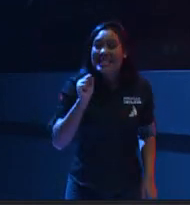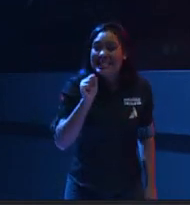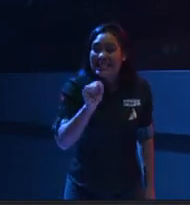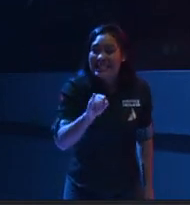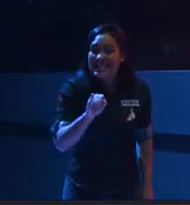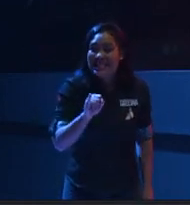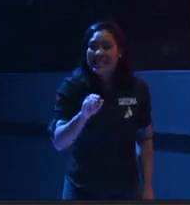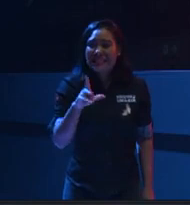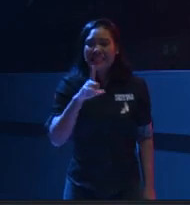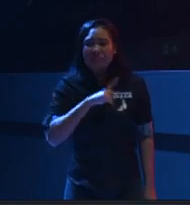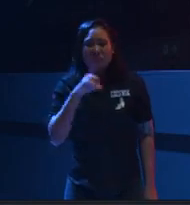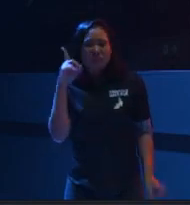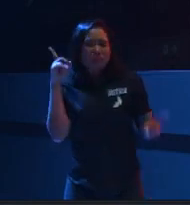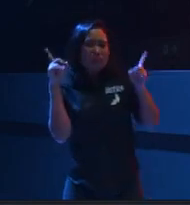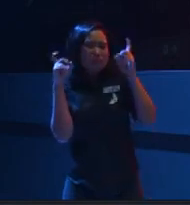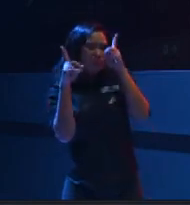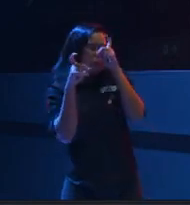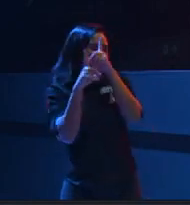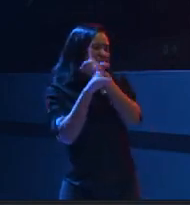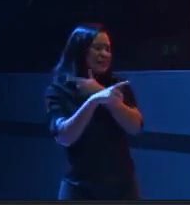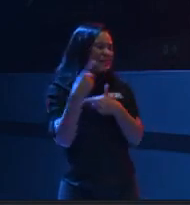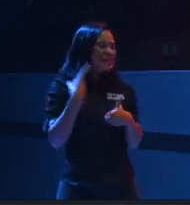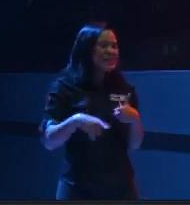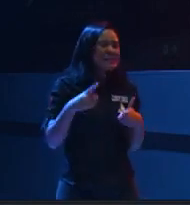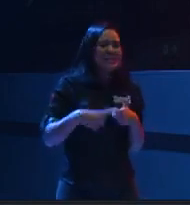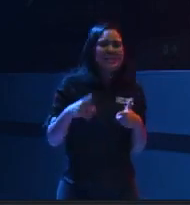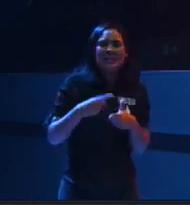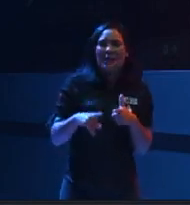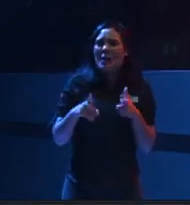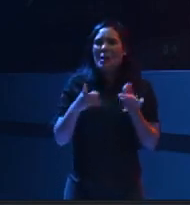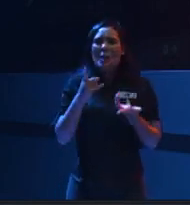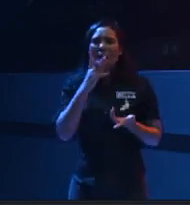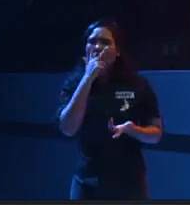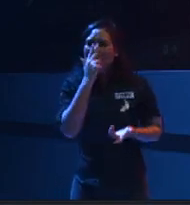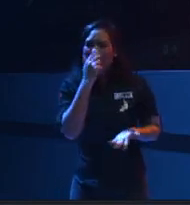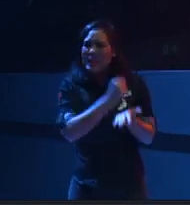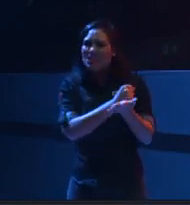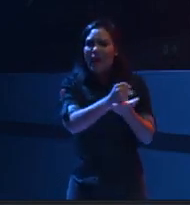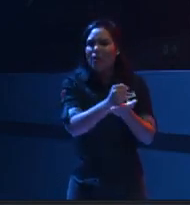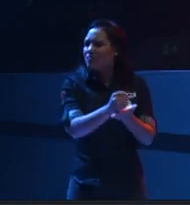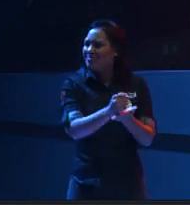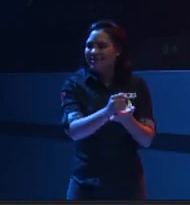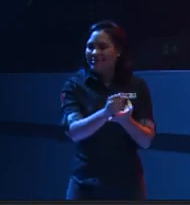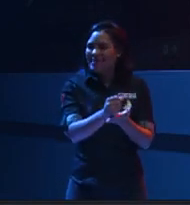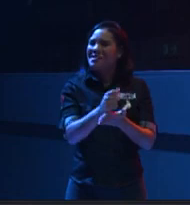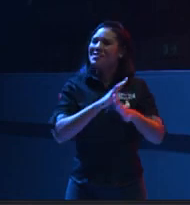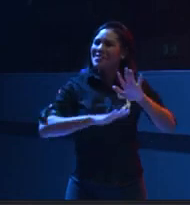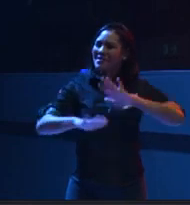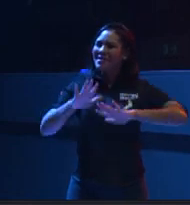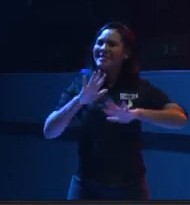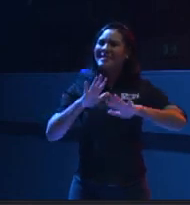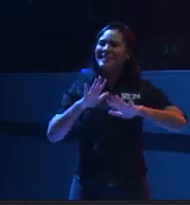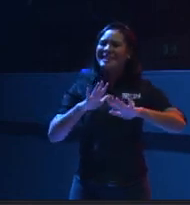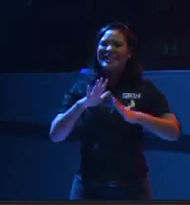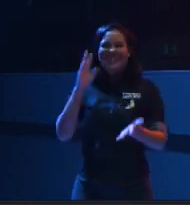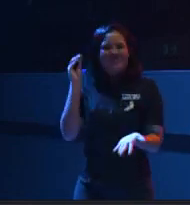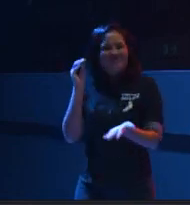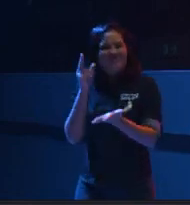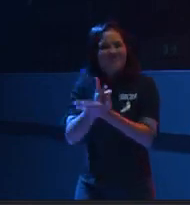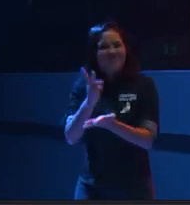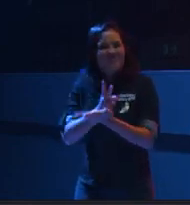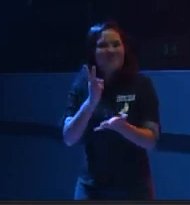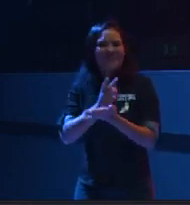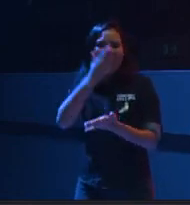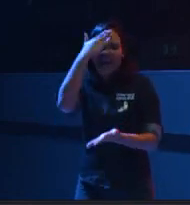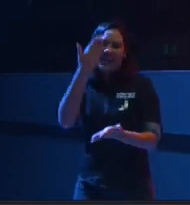testado passe no teste Busque o senhor Acredite mais em segundo lugar e